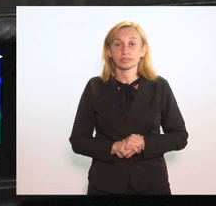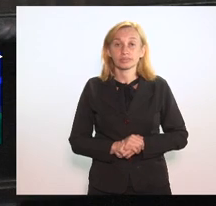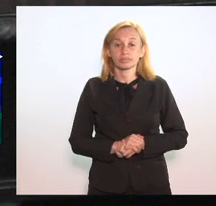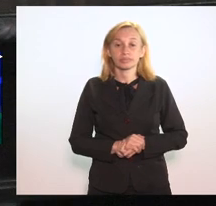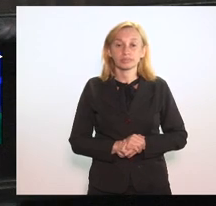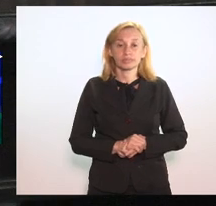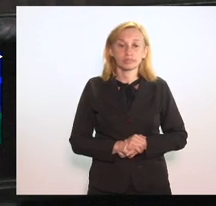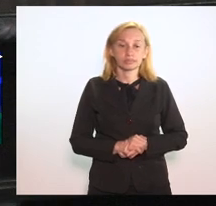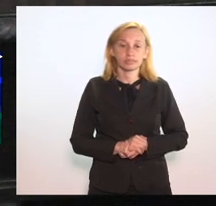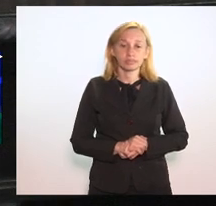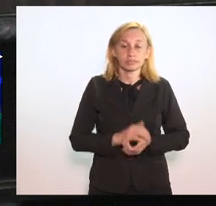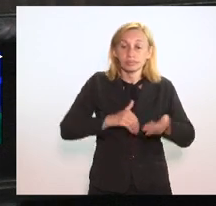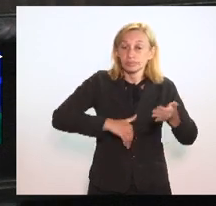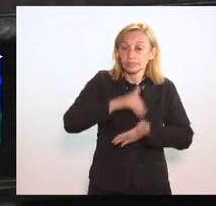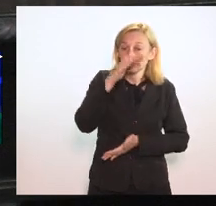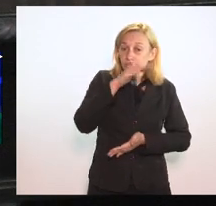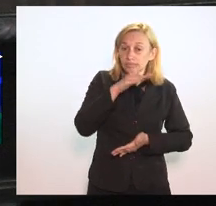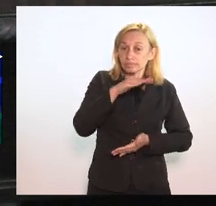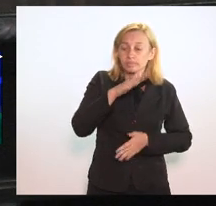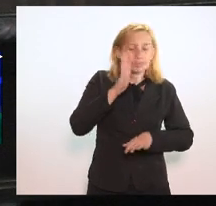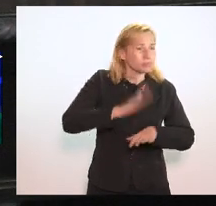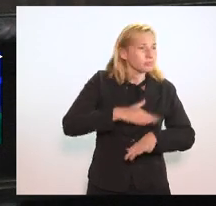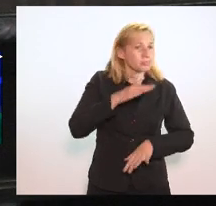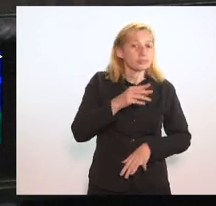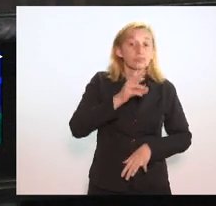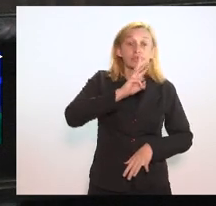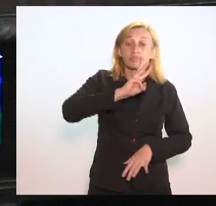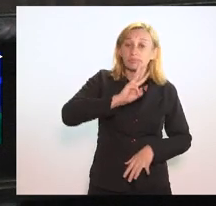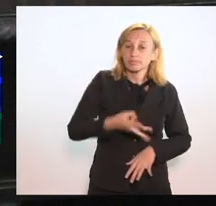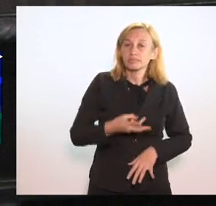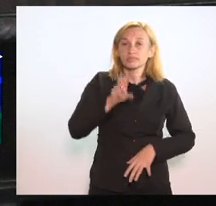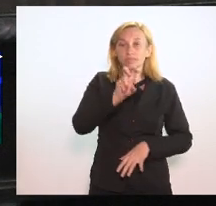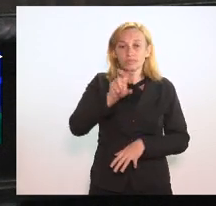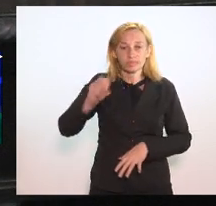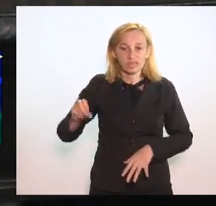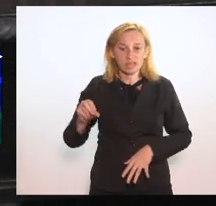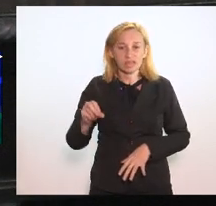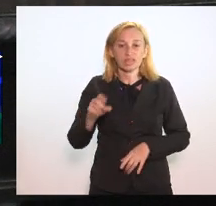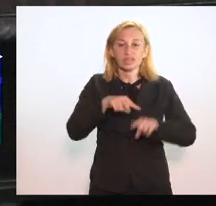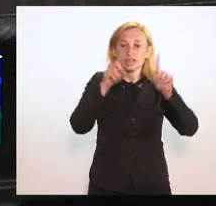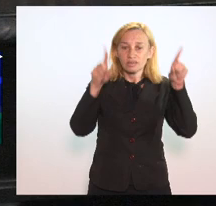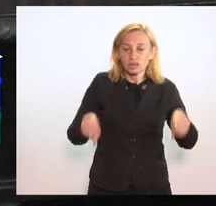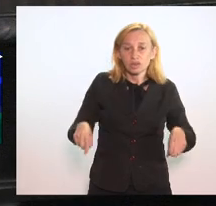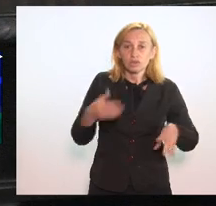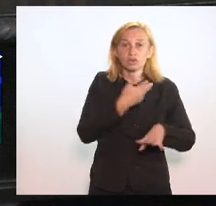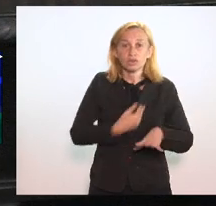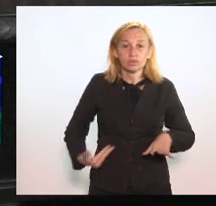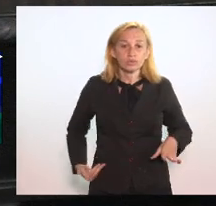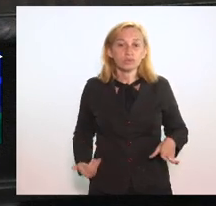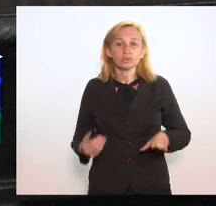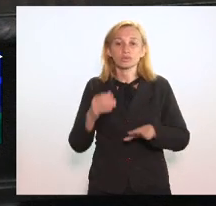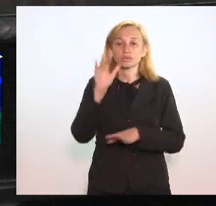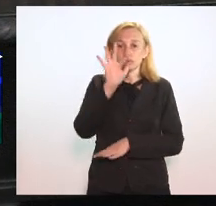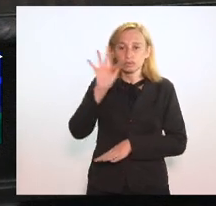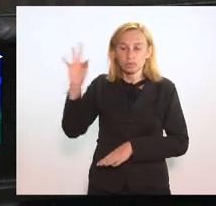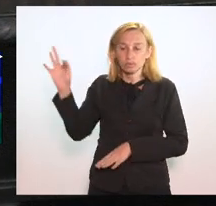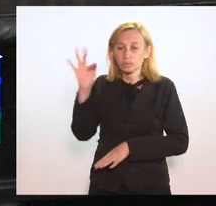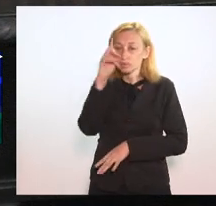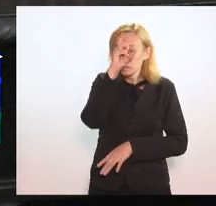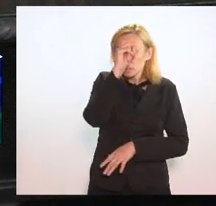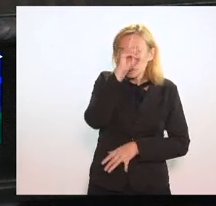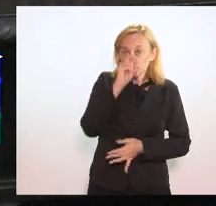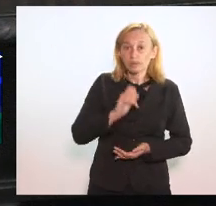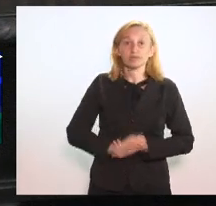que fomos demitidos mais de 3.500 servidores dos hospitais federais